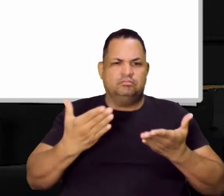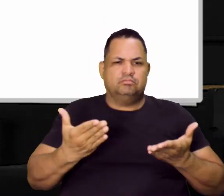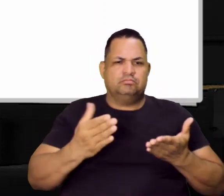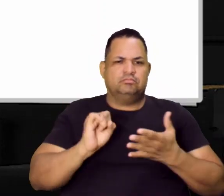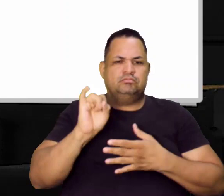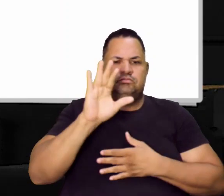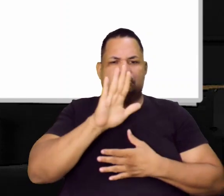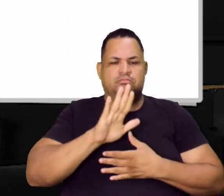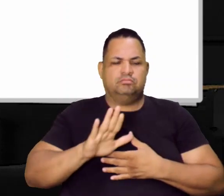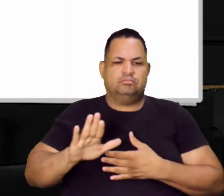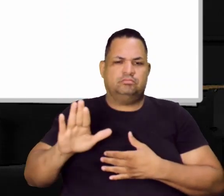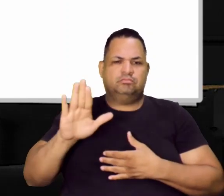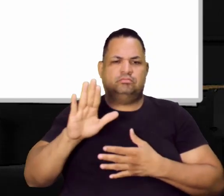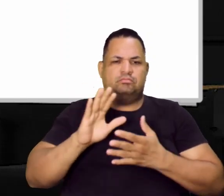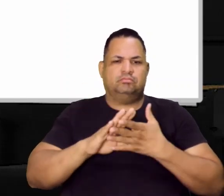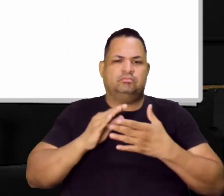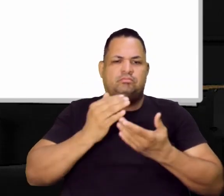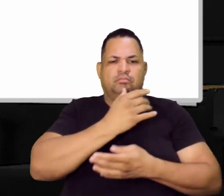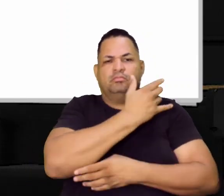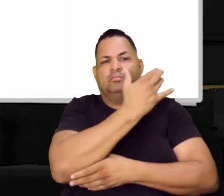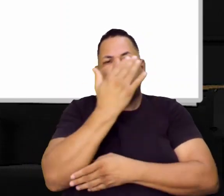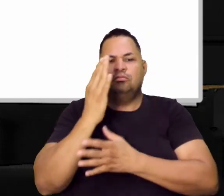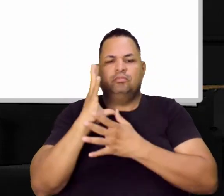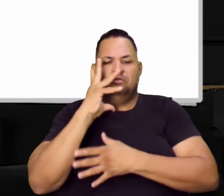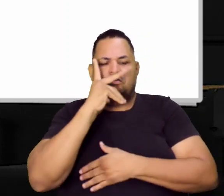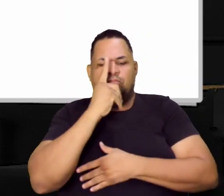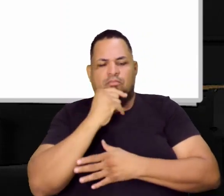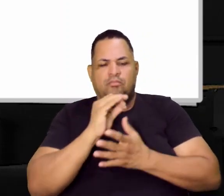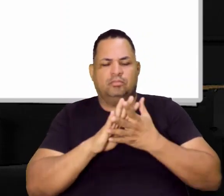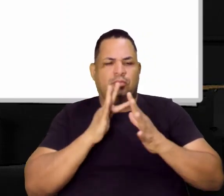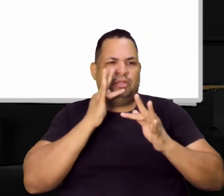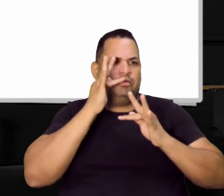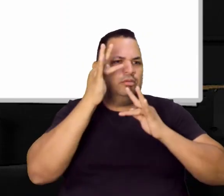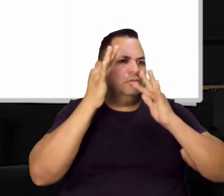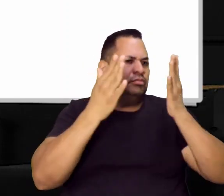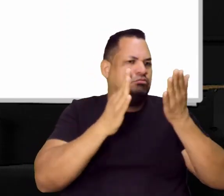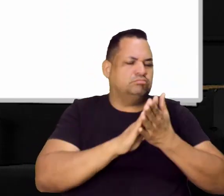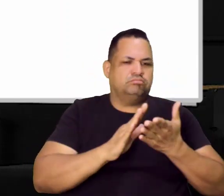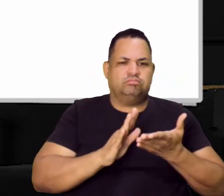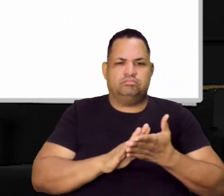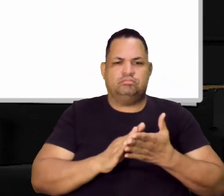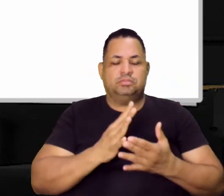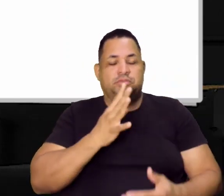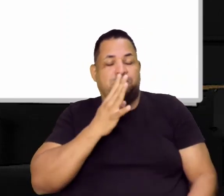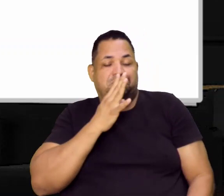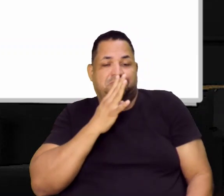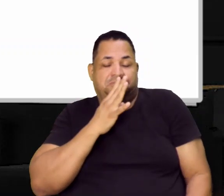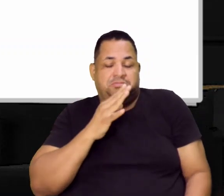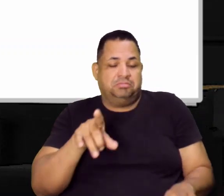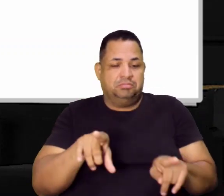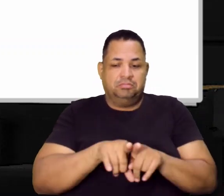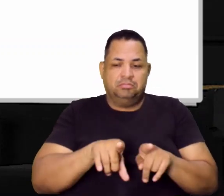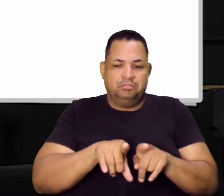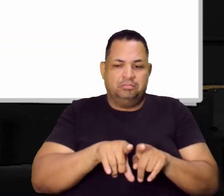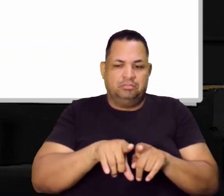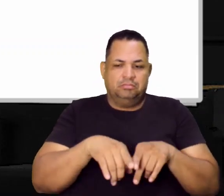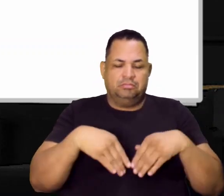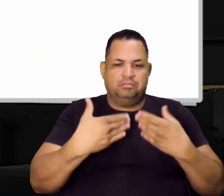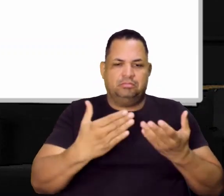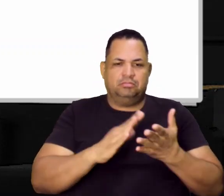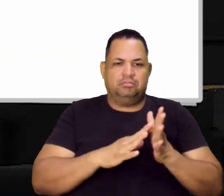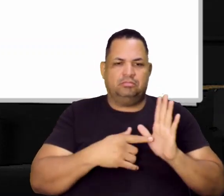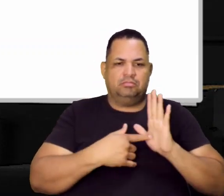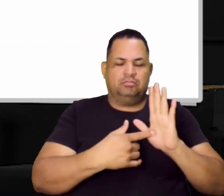de imagens, paisagens, beleza, pode ser só para apreciar ou também para